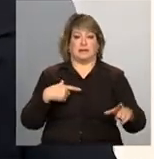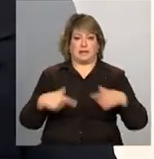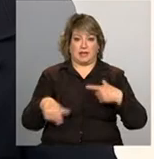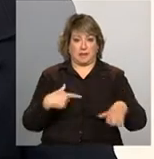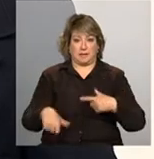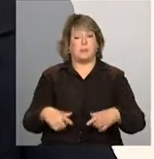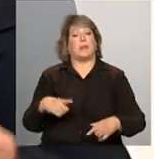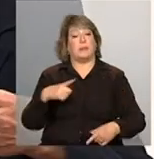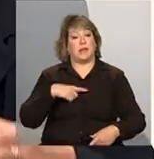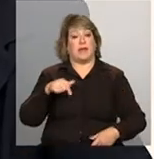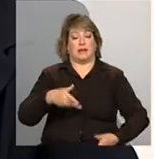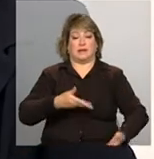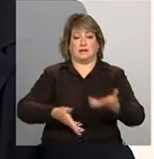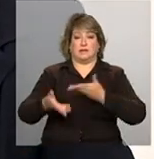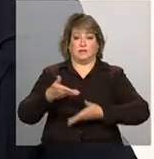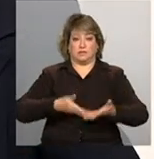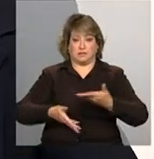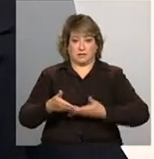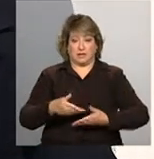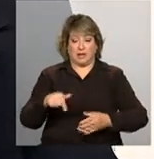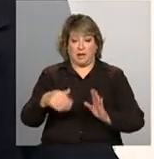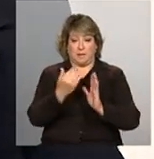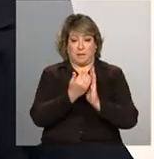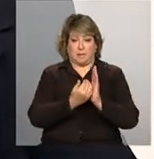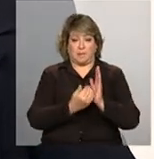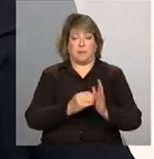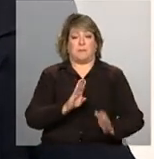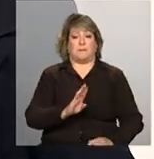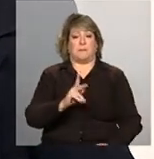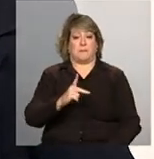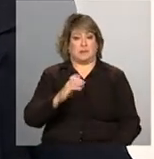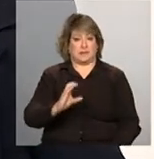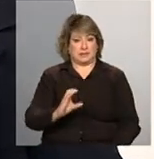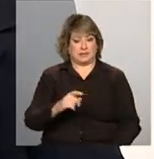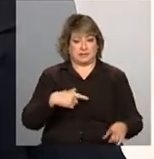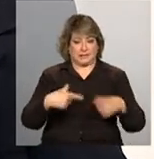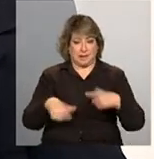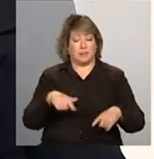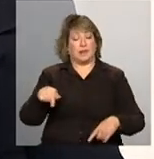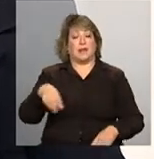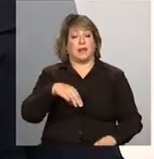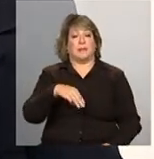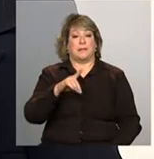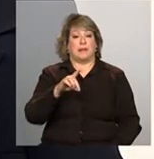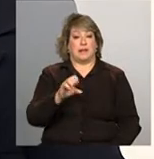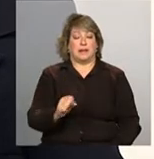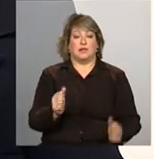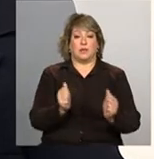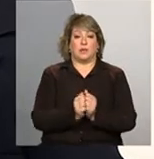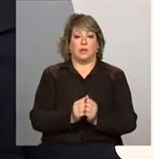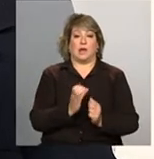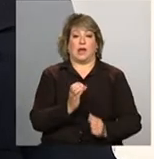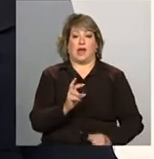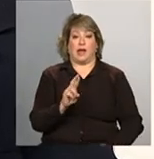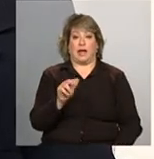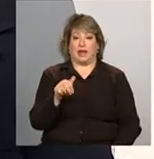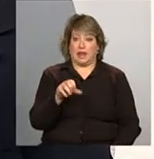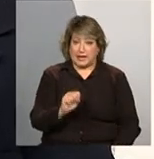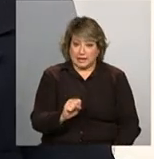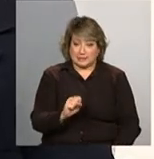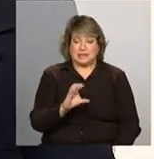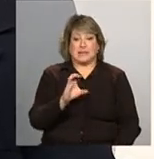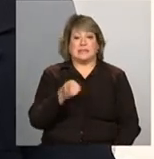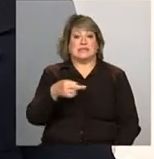essa articulação. No programa BPC Trabalho, o MDS, através dos CRAS, né, Centros